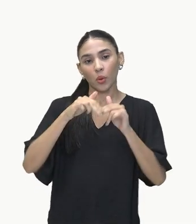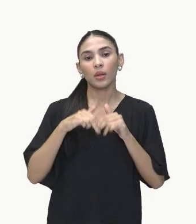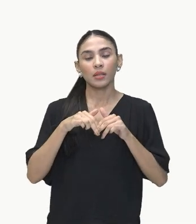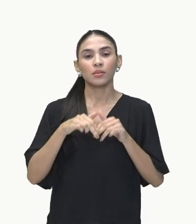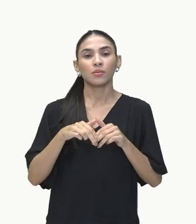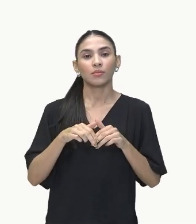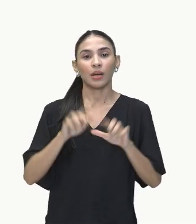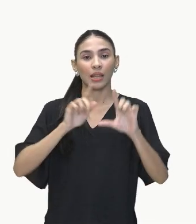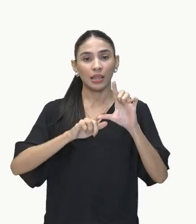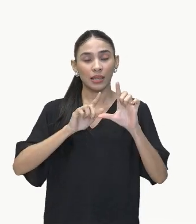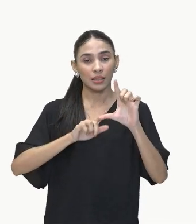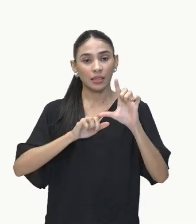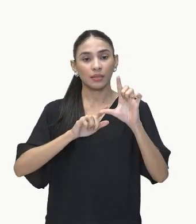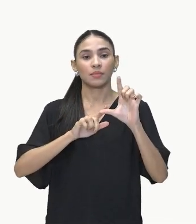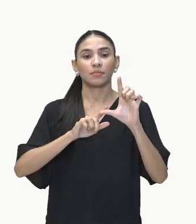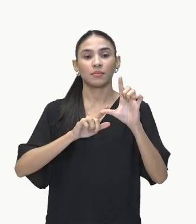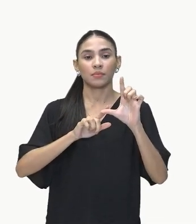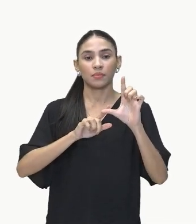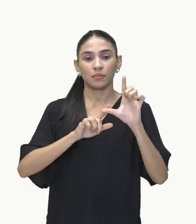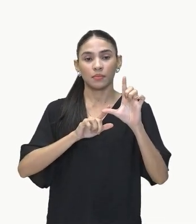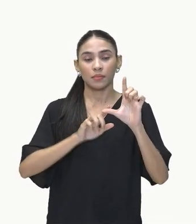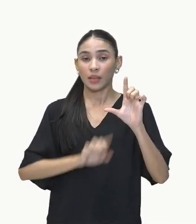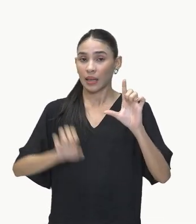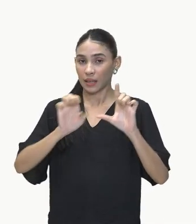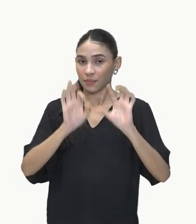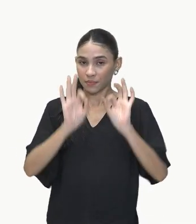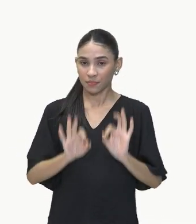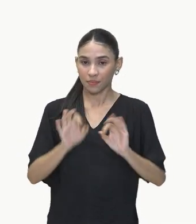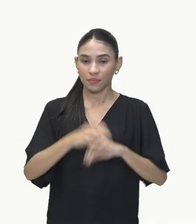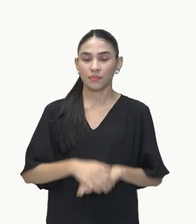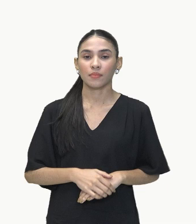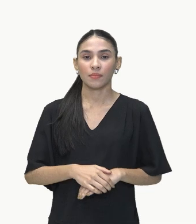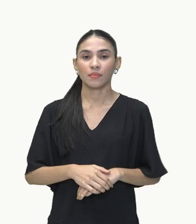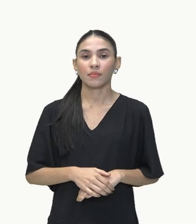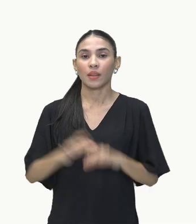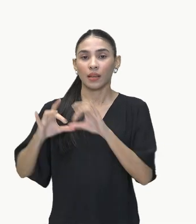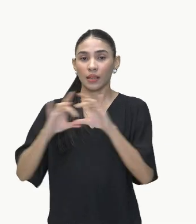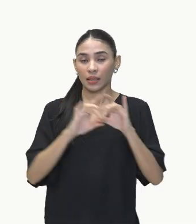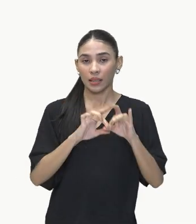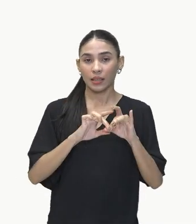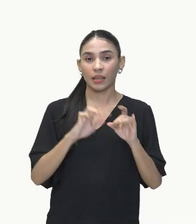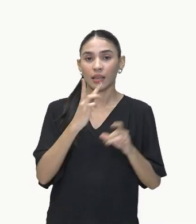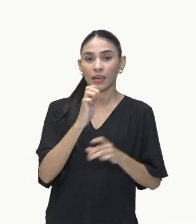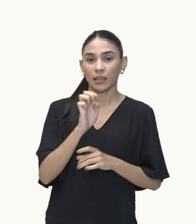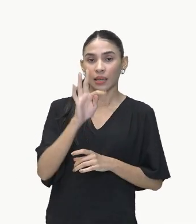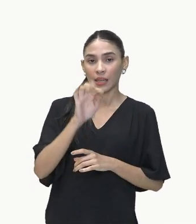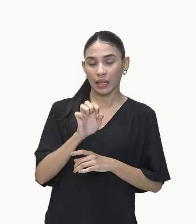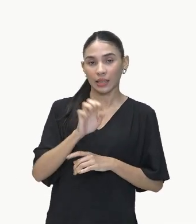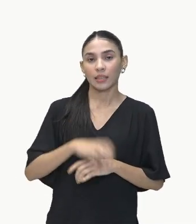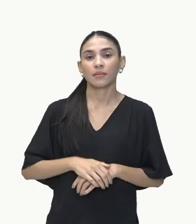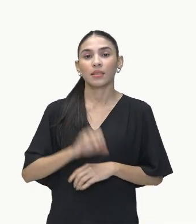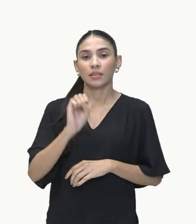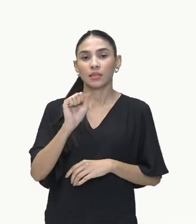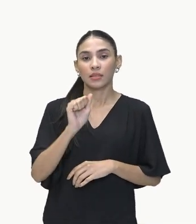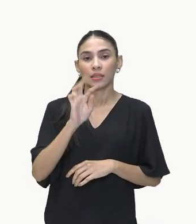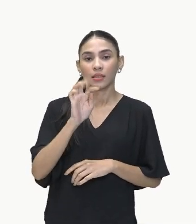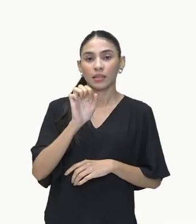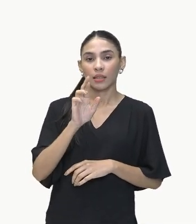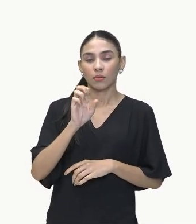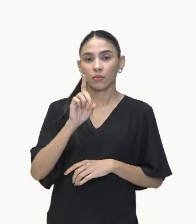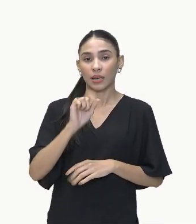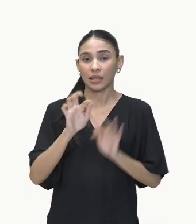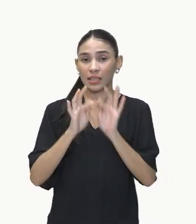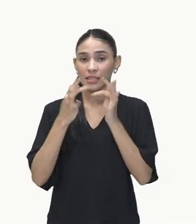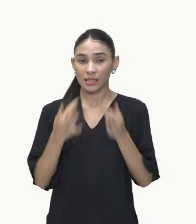correta é a letra E. É uma cadeia heterogênea, saturada e